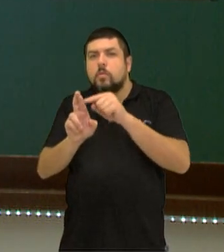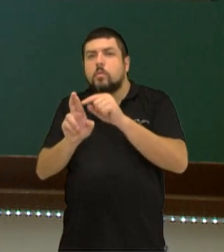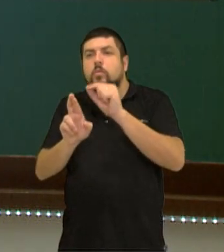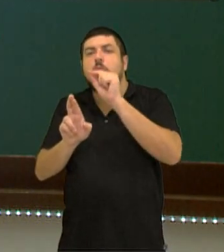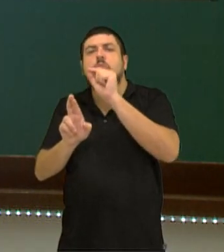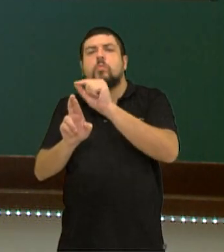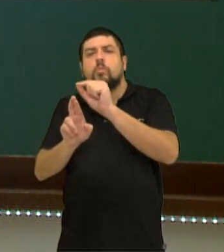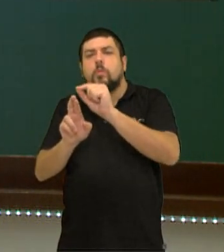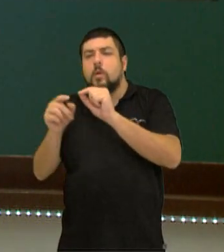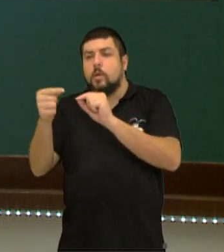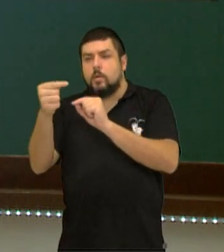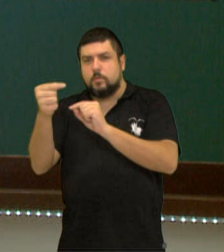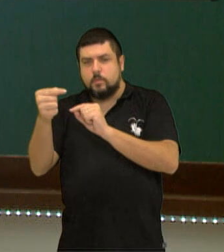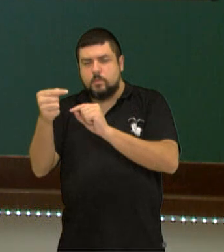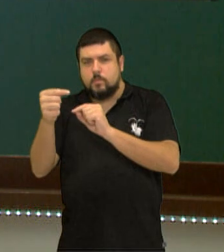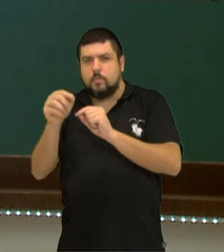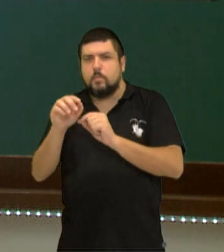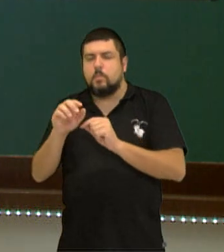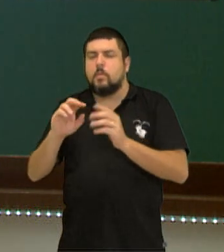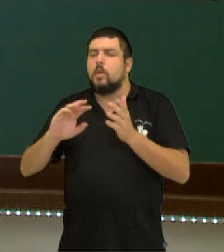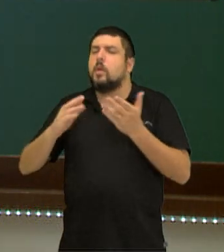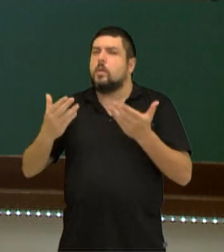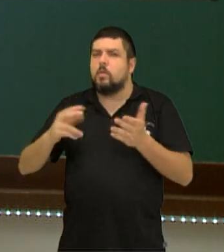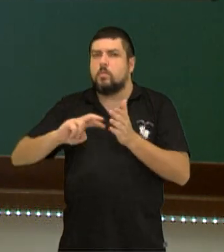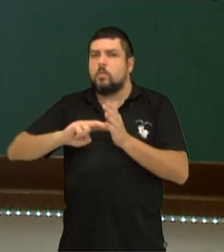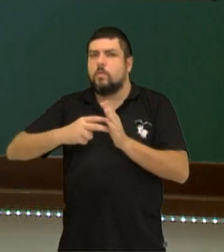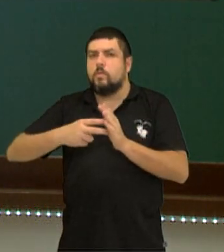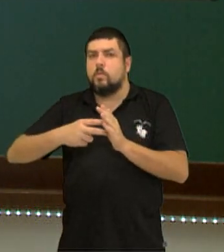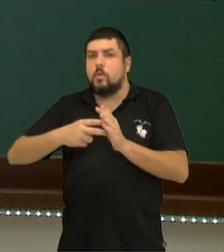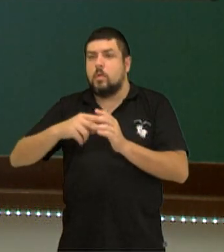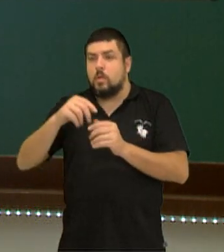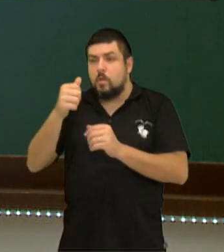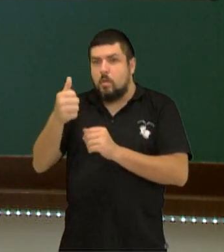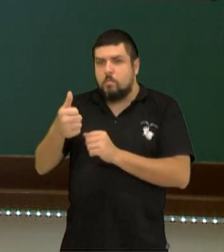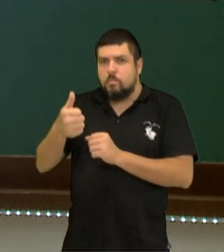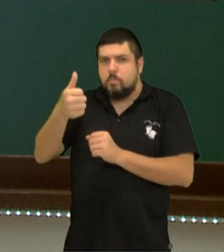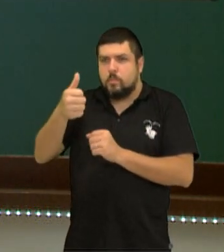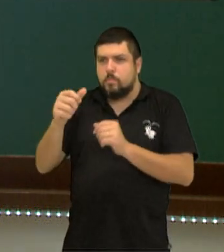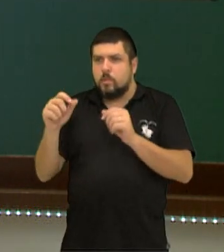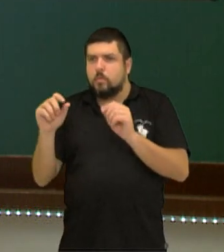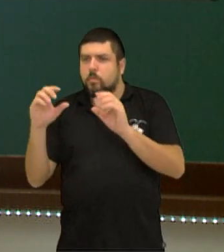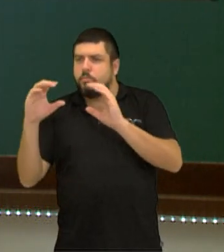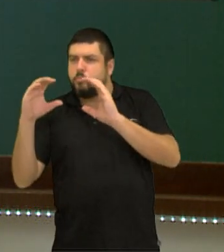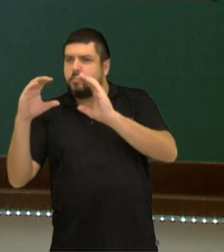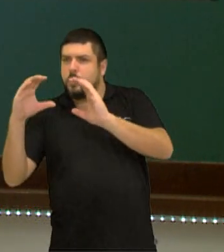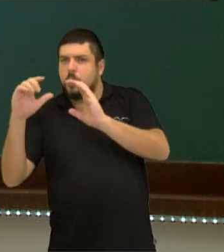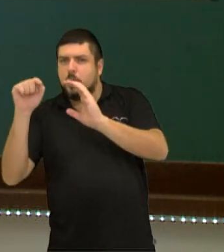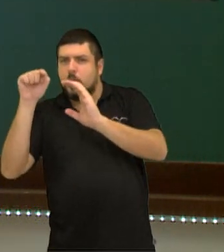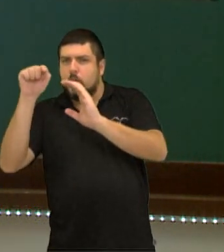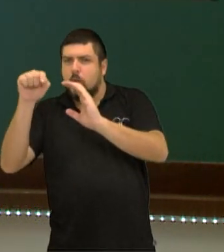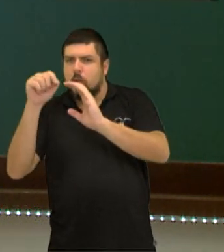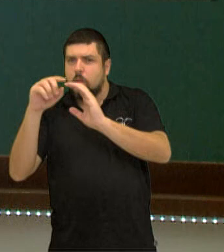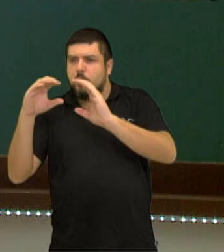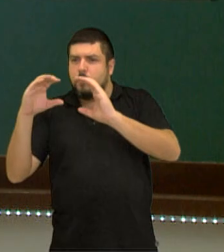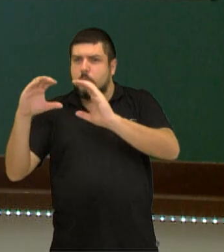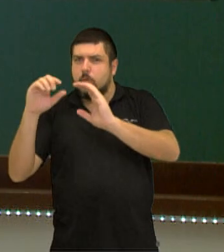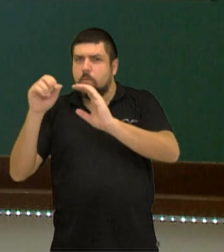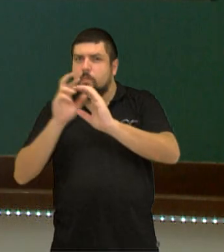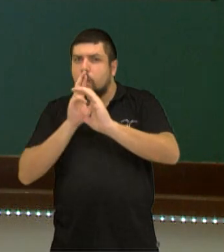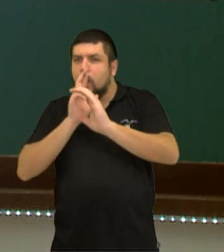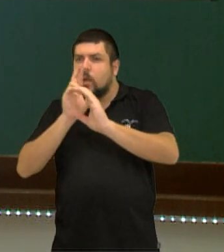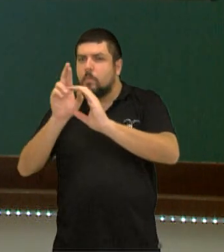diferença. Então, significa aqui que a gente tem que dar prioridade em resolver primeiro a